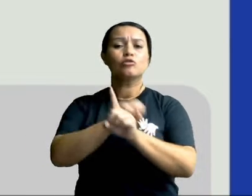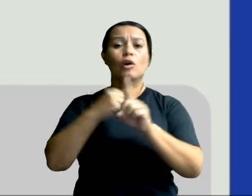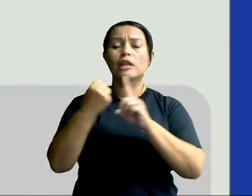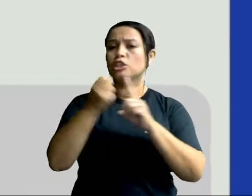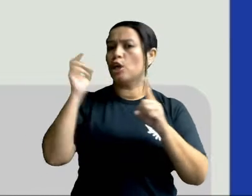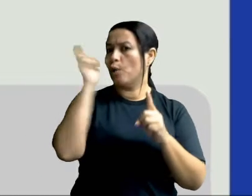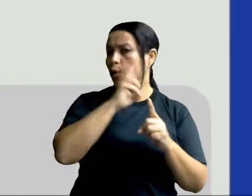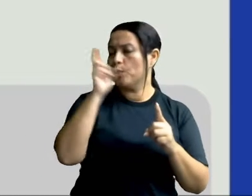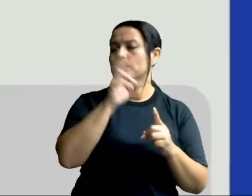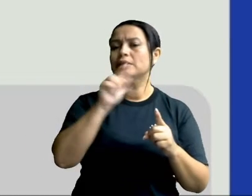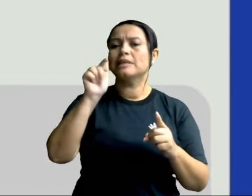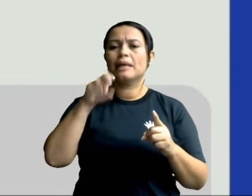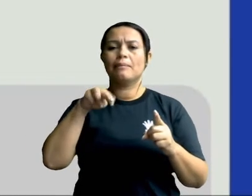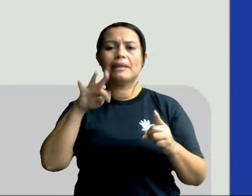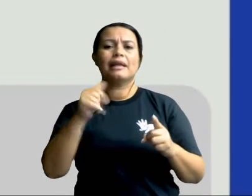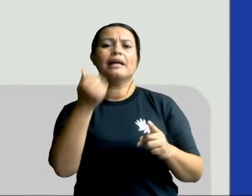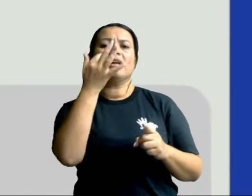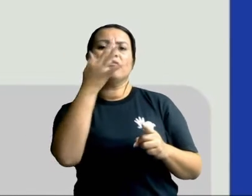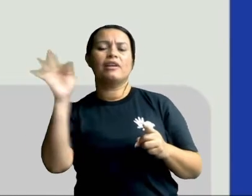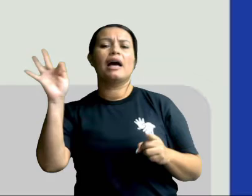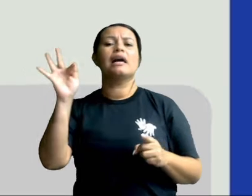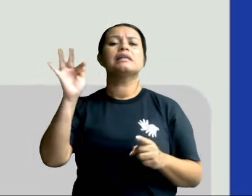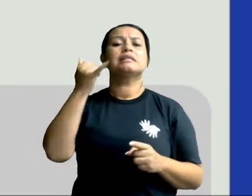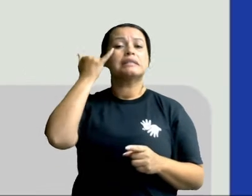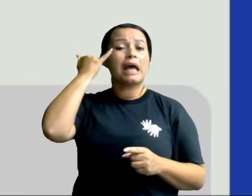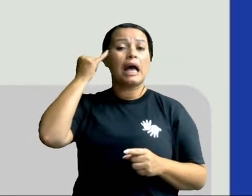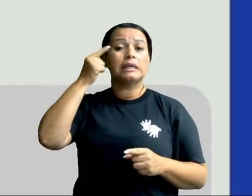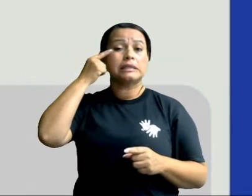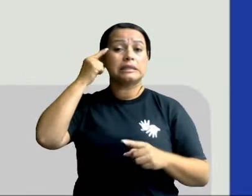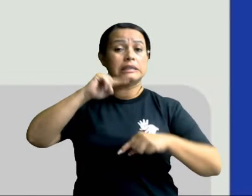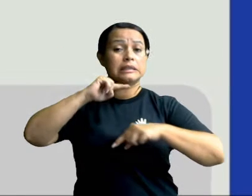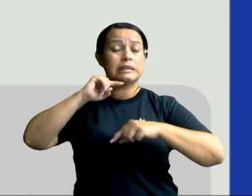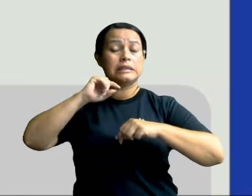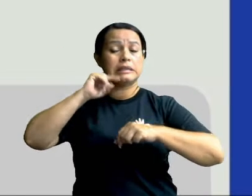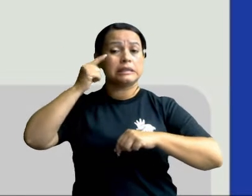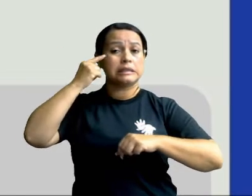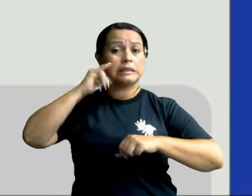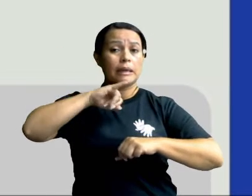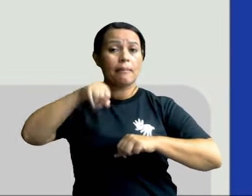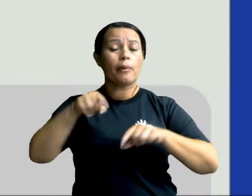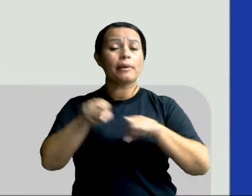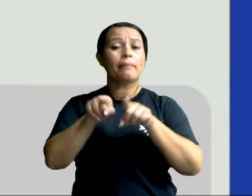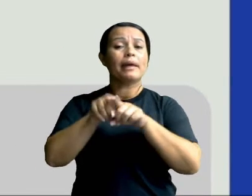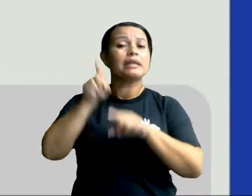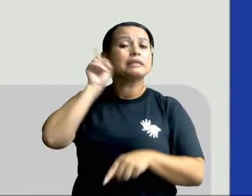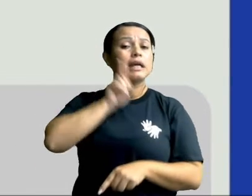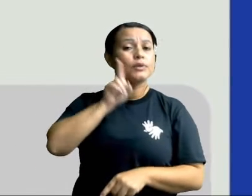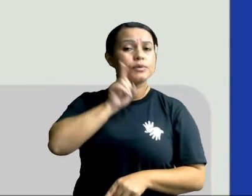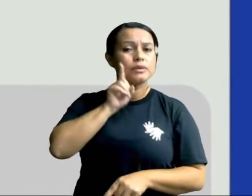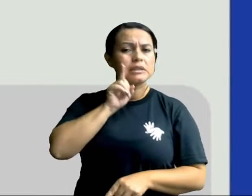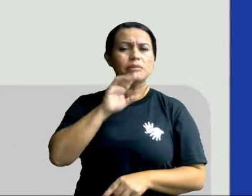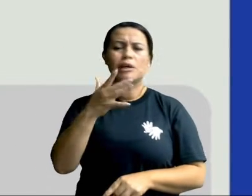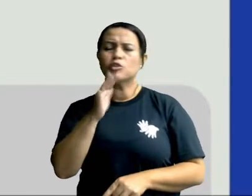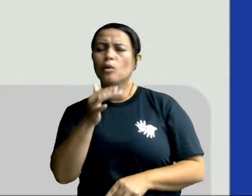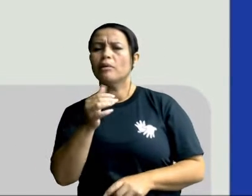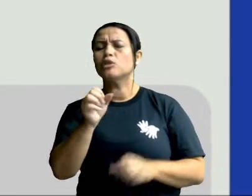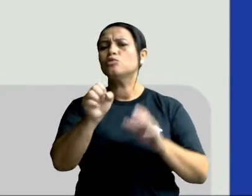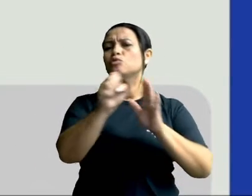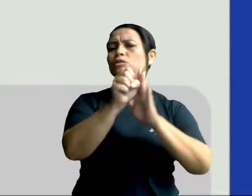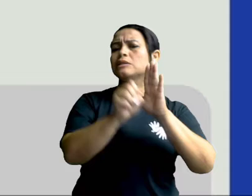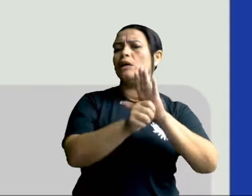Grã-Bretanha, Alemanha, França, Japão e Estados Unidos mantinham, desde o século